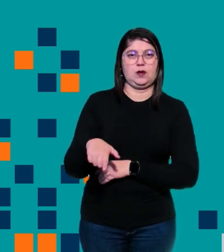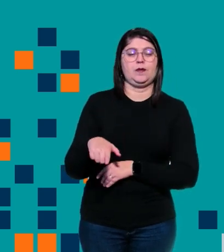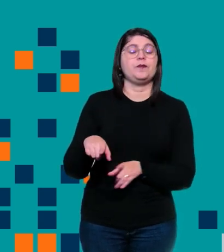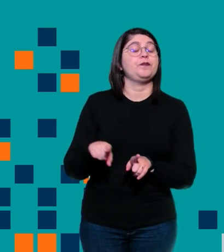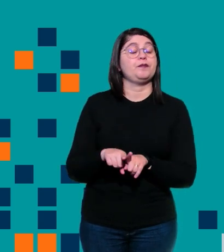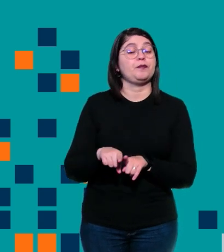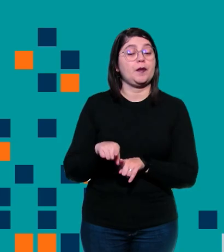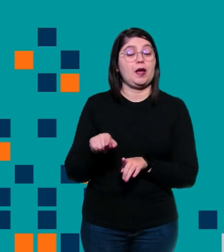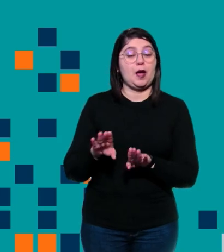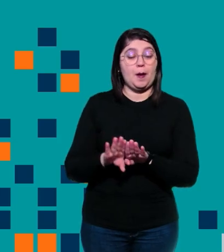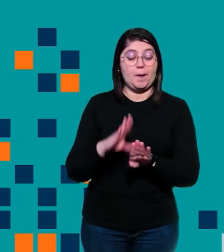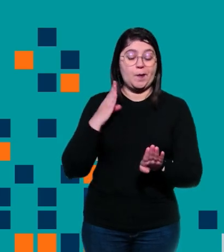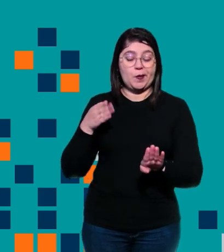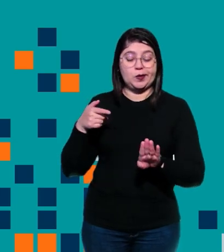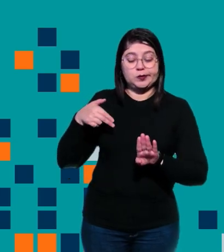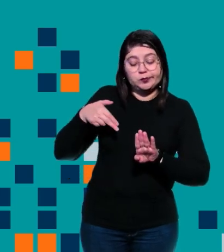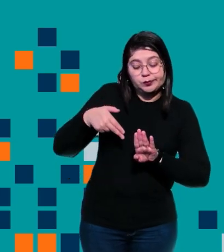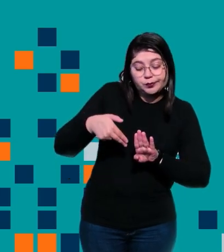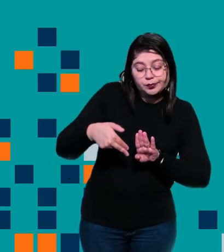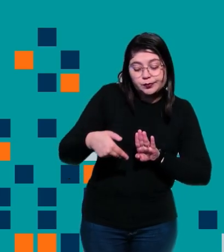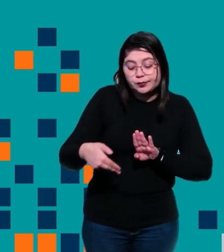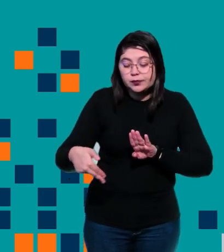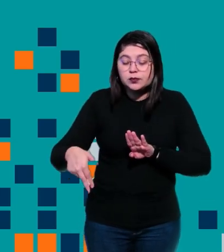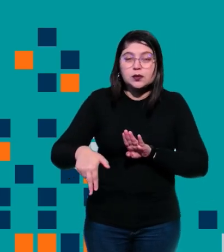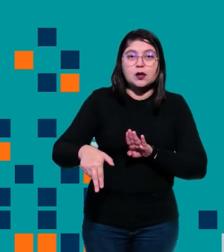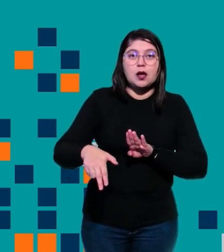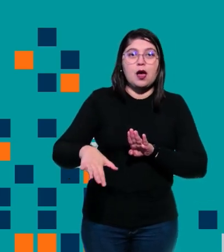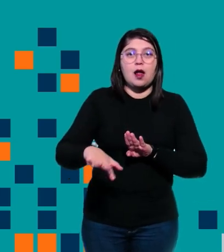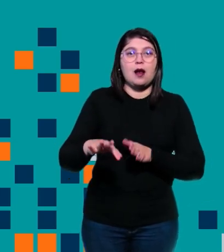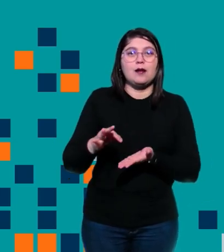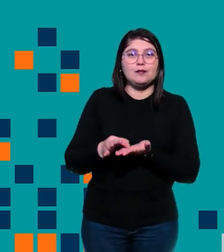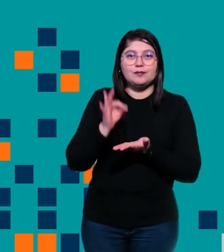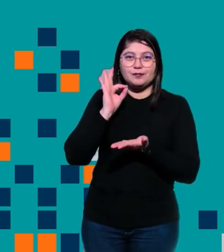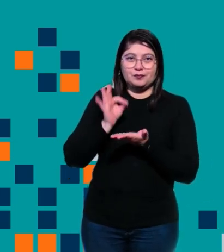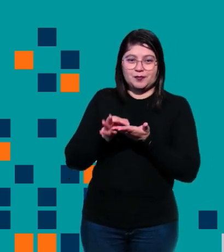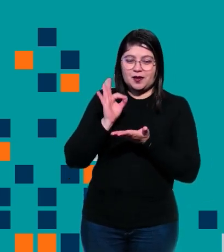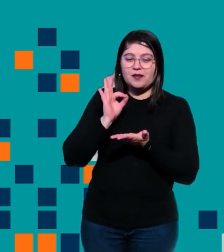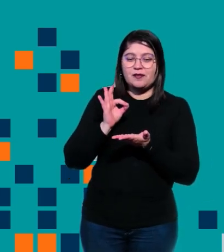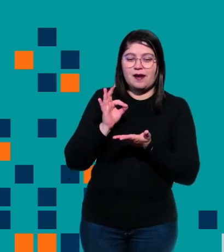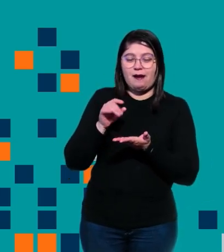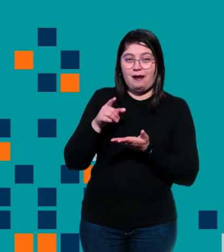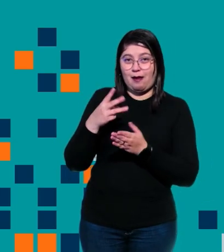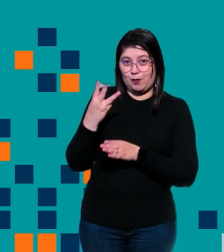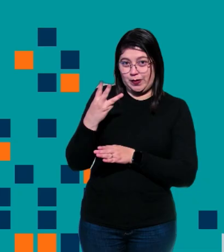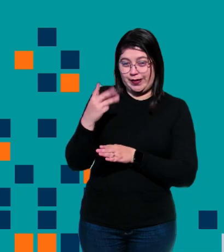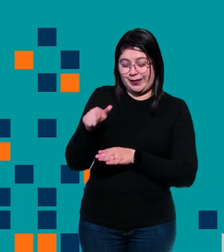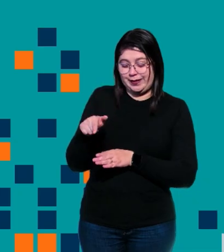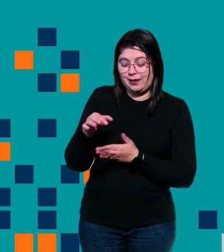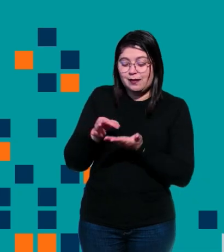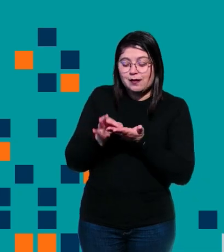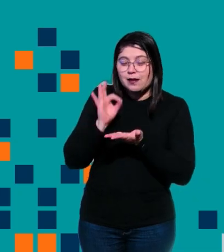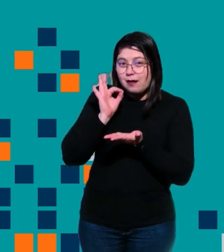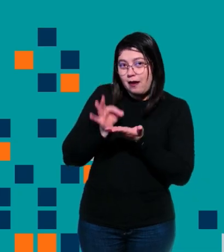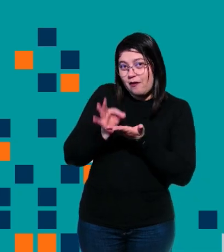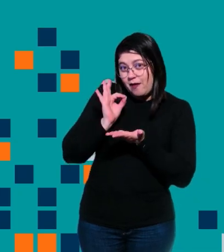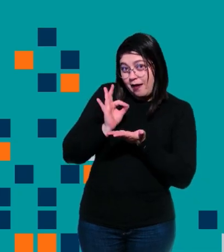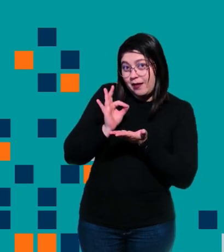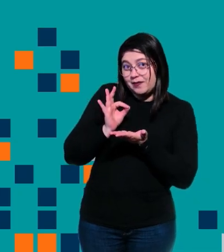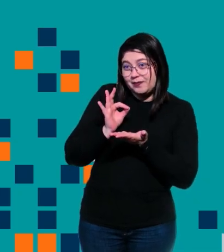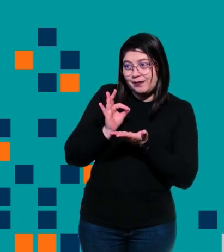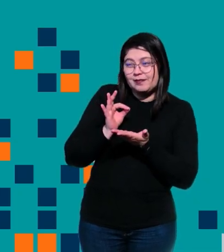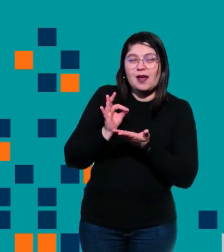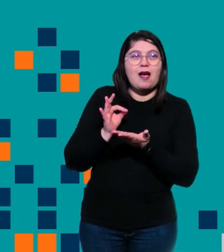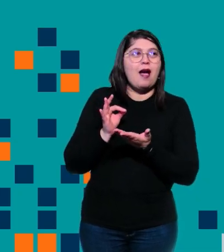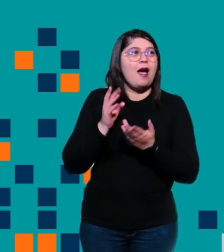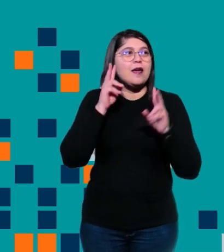dessa cota você desce com um plano inclinado e chega num café, que é aquele número 3 ali, que desse café eu tenho uma perspectiva linda